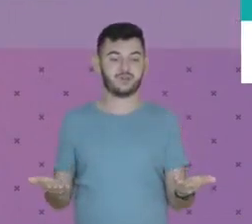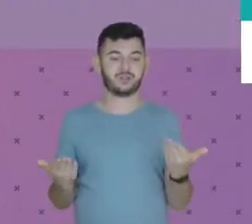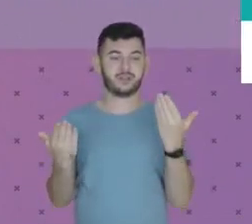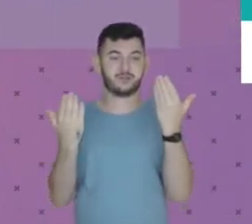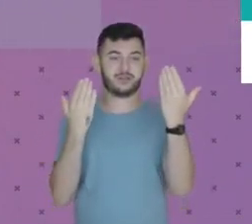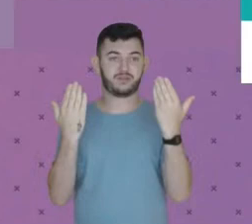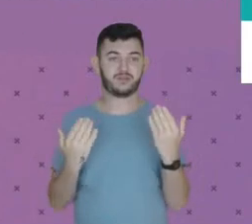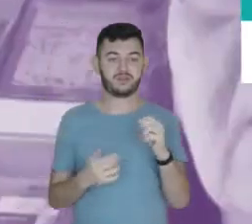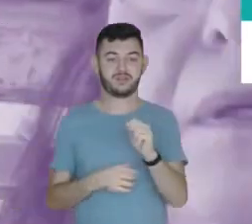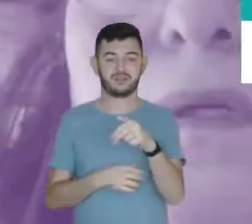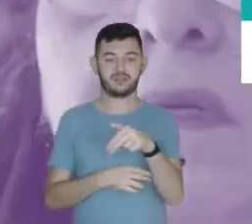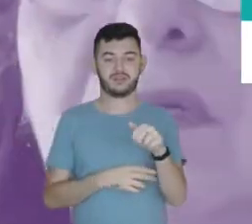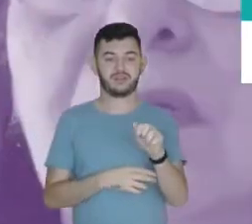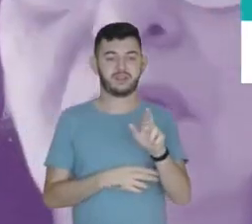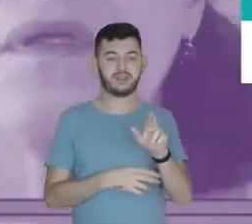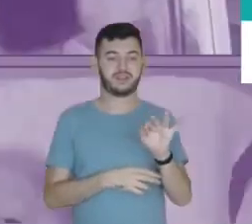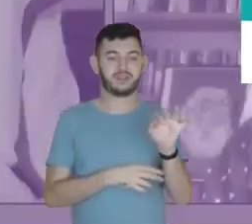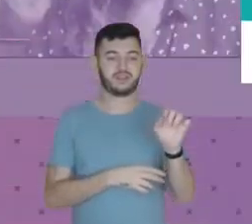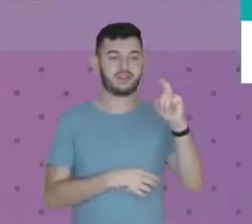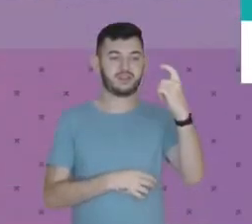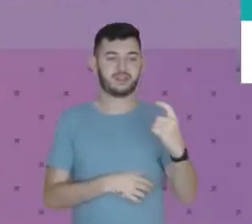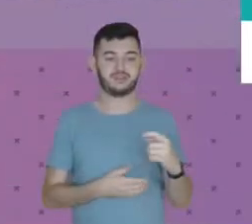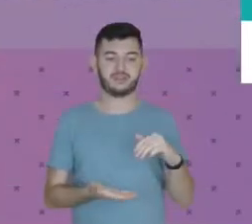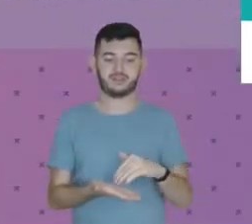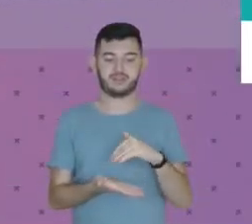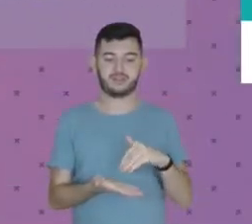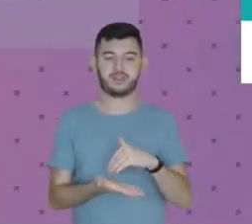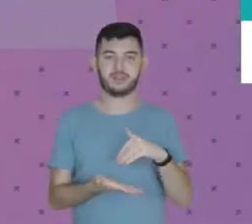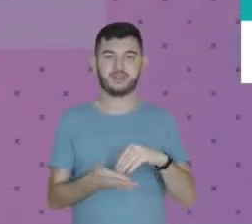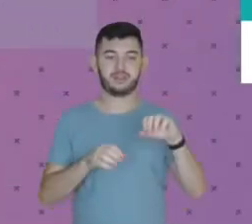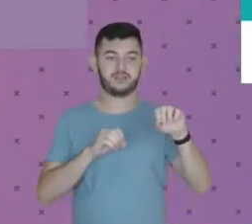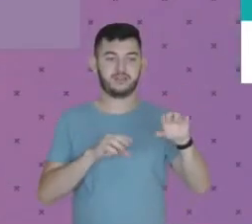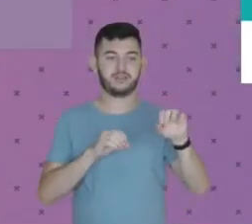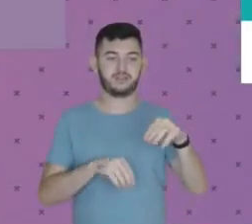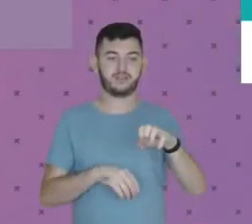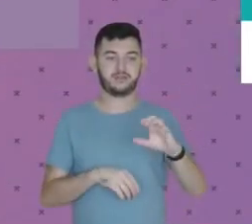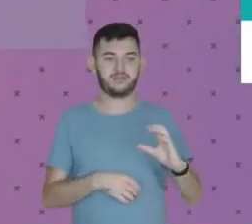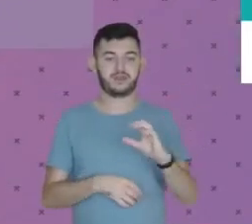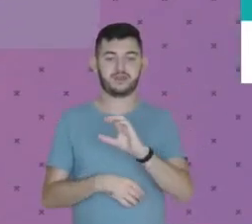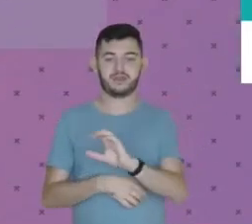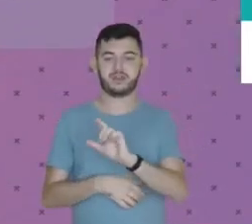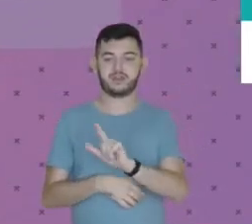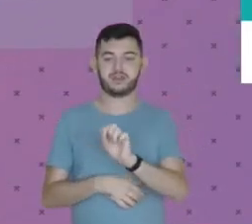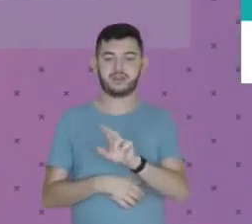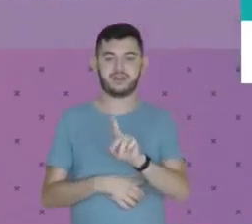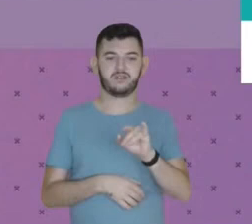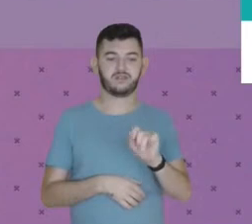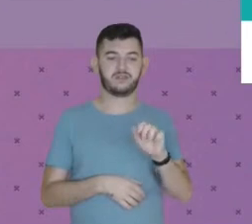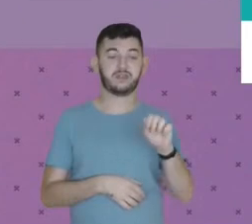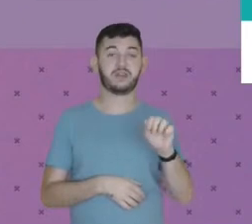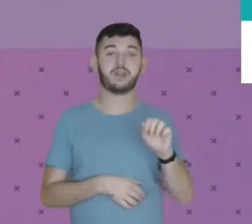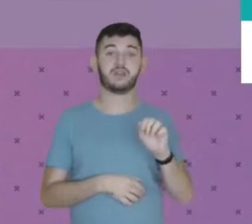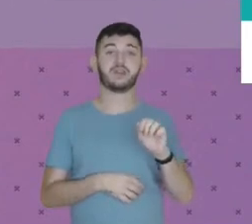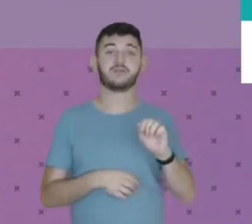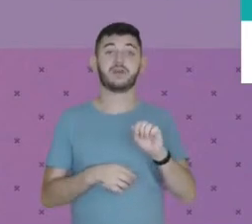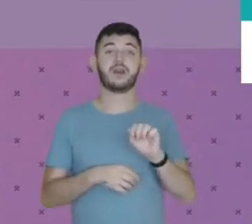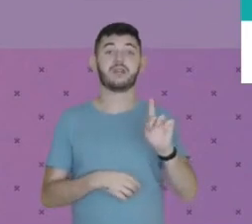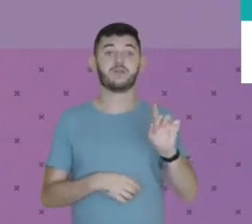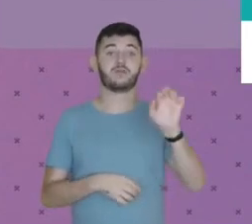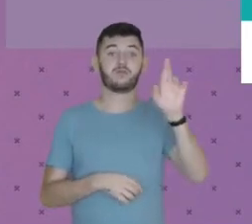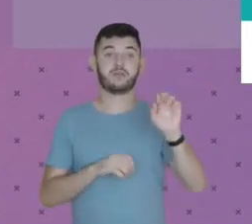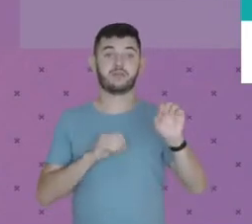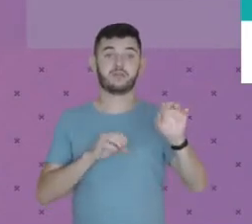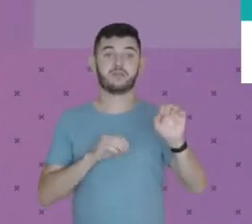de Paula, a ex-secretária de Educação Especial do MEC, Cláudia Dutra, a doutora em Educação, Martinha Clarete Dutra, e